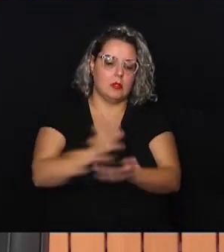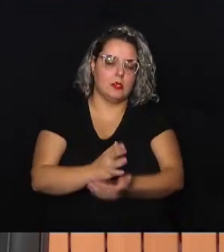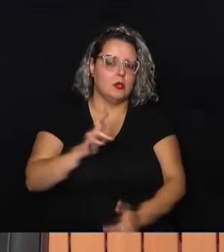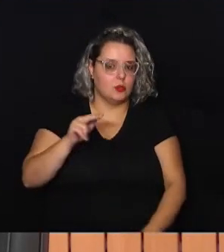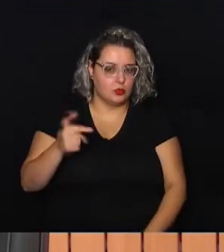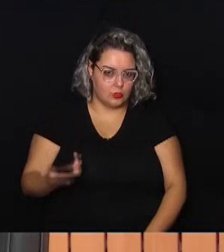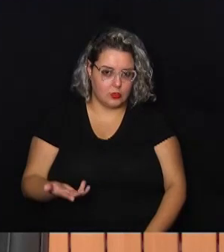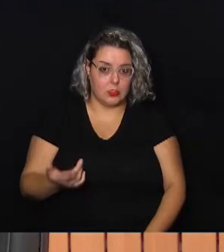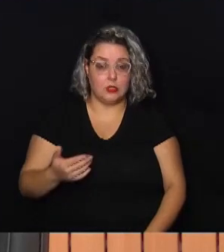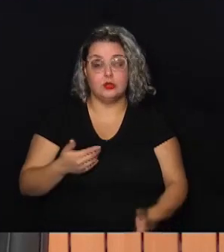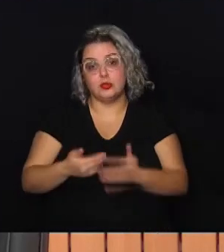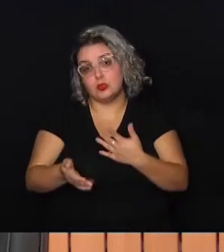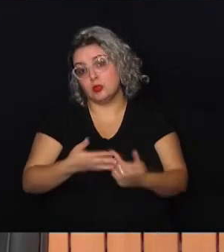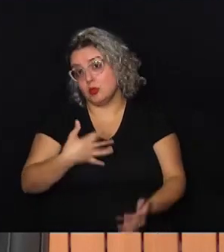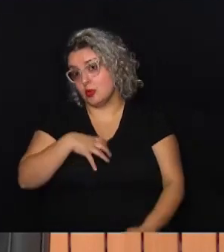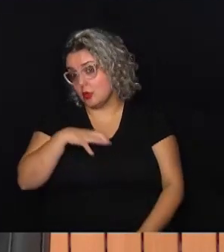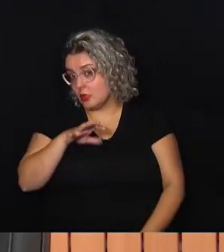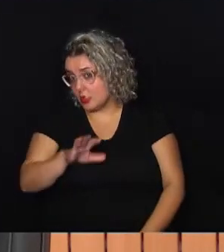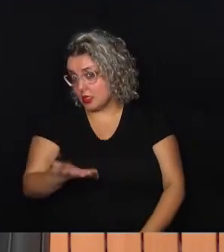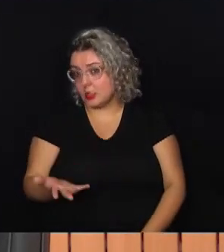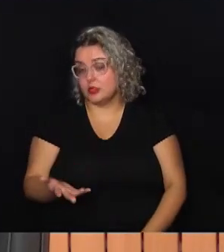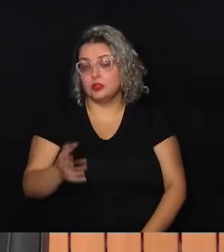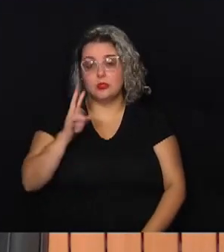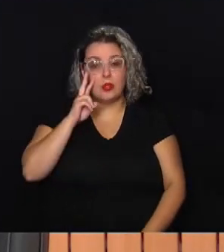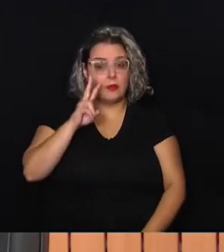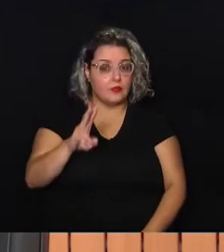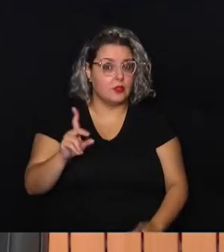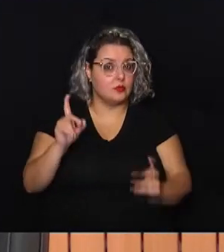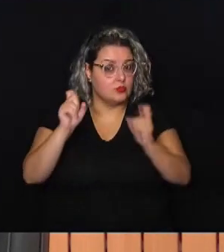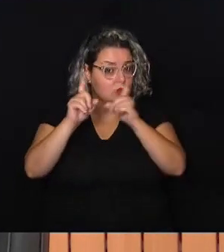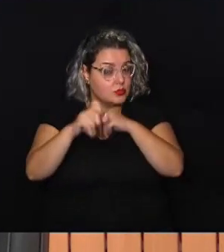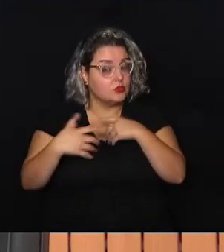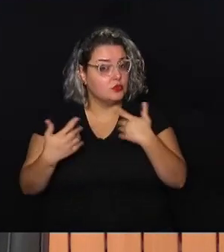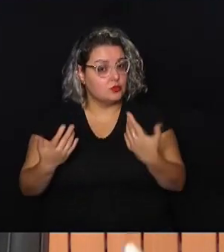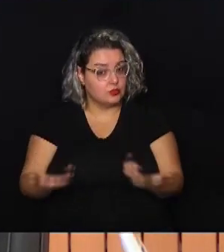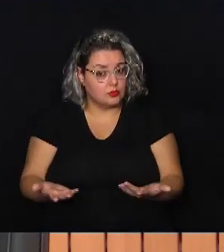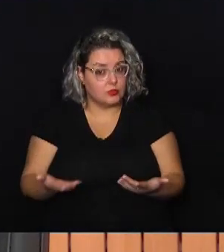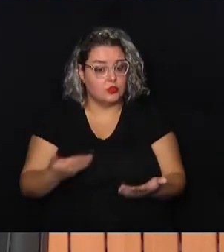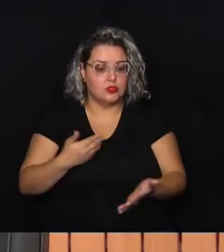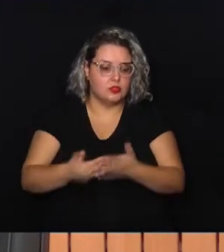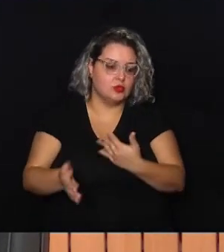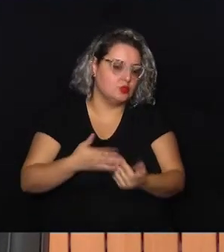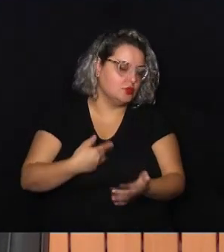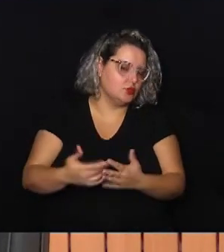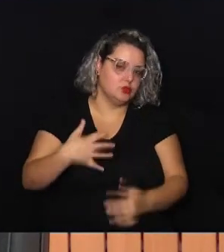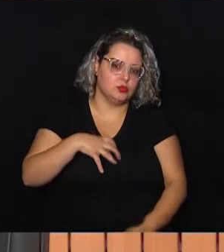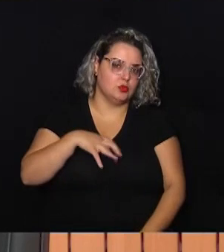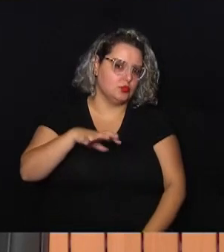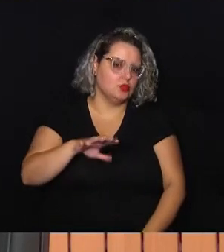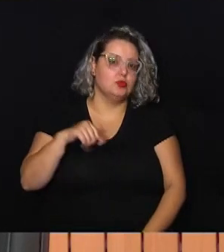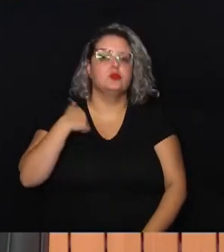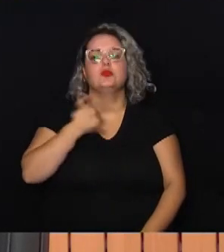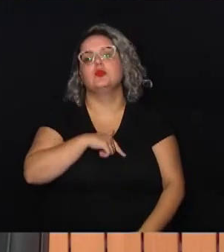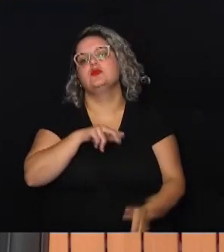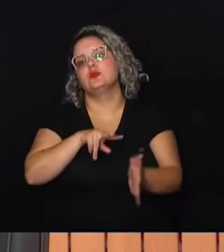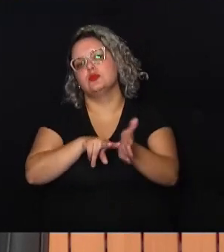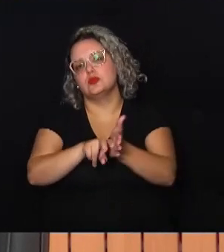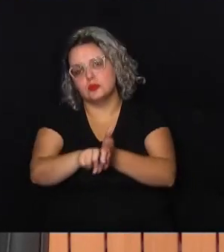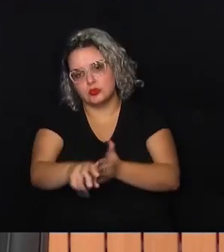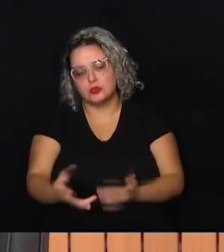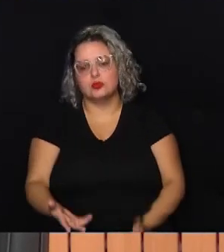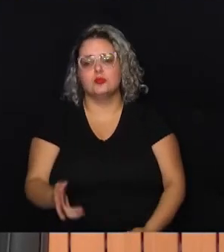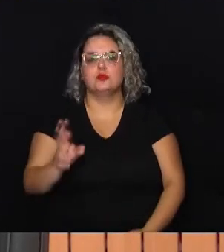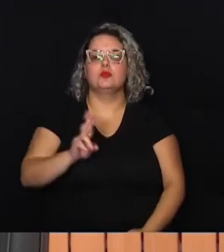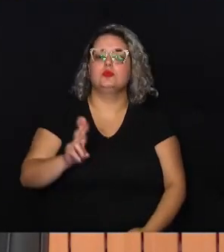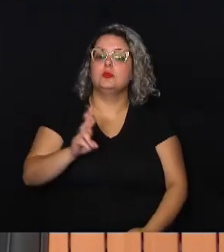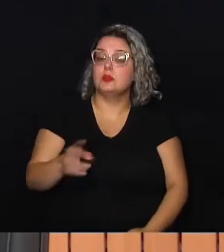gente prevê dificuldade, mas, de qualquer maneira, nós estamos com o diagnóstico, nós estamos implementando